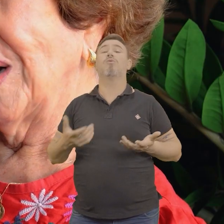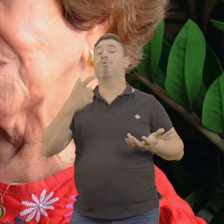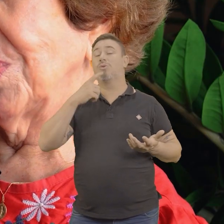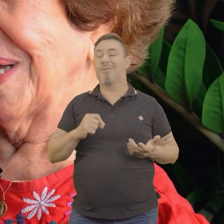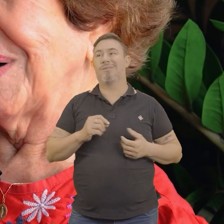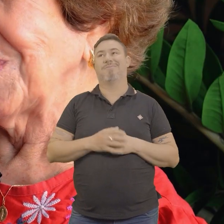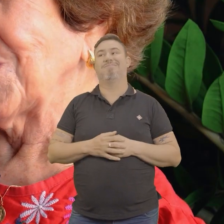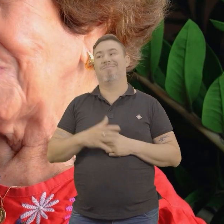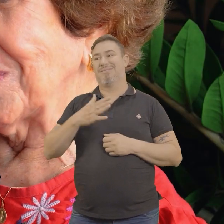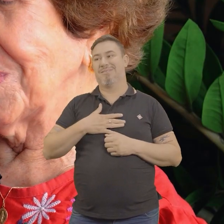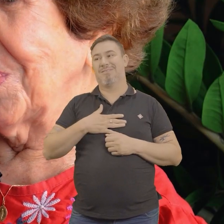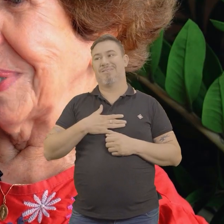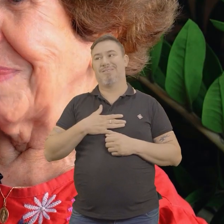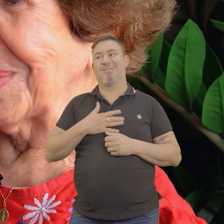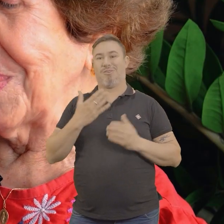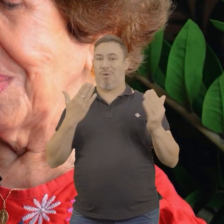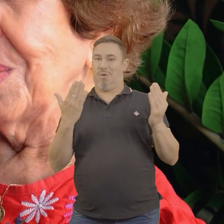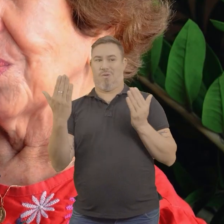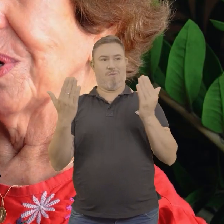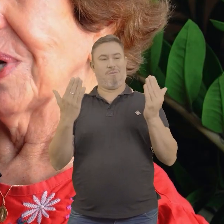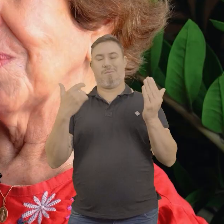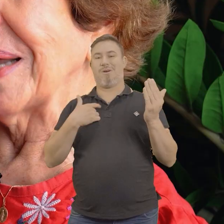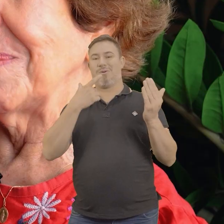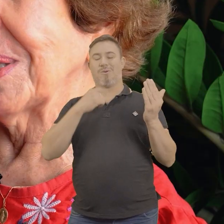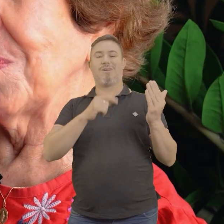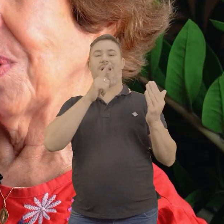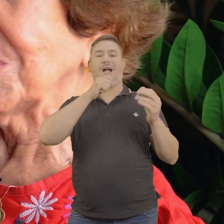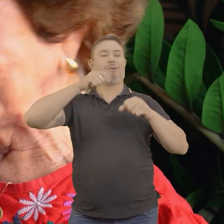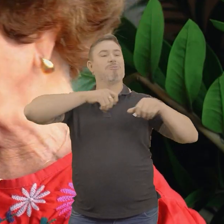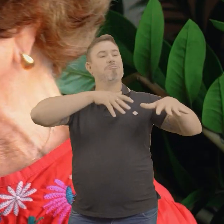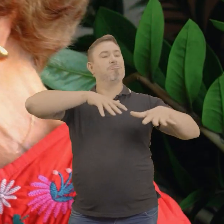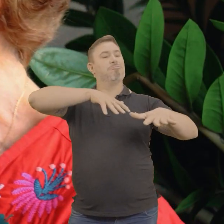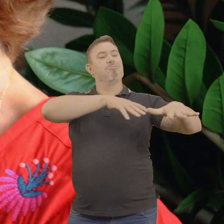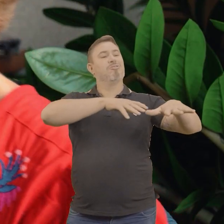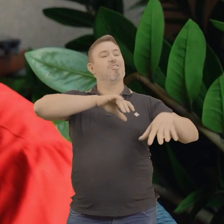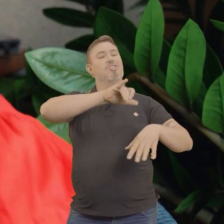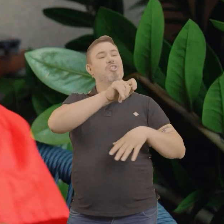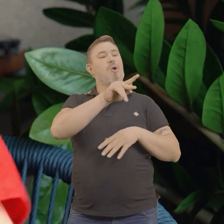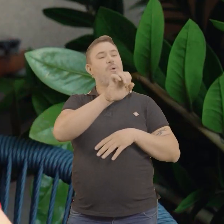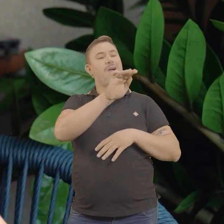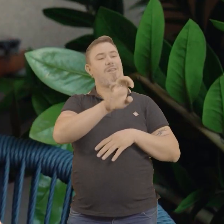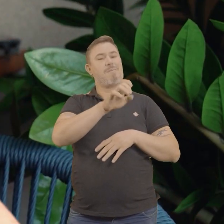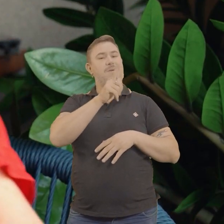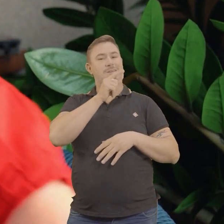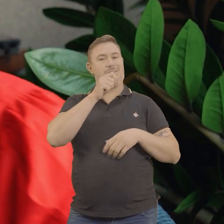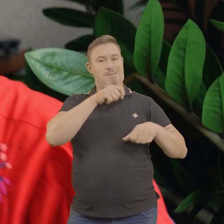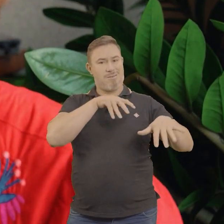digo, eu acho que o conservatório, eu comparo muito o conservatório com o Rio Jaguaribe, que tem um poema do Demócrito Hoffmann, que diz assim,